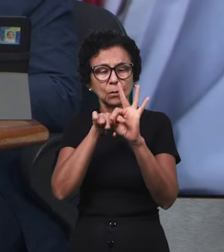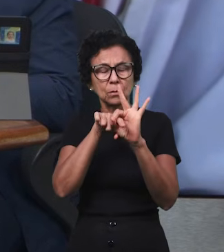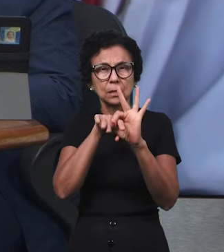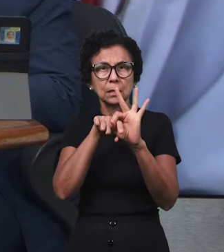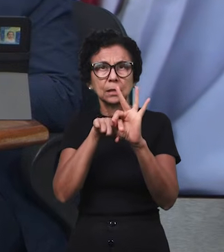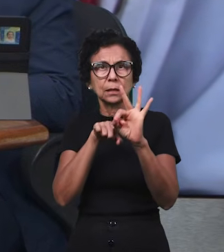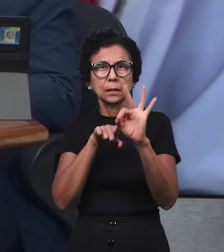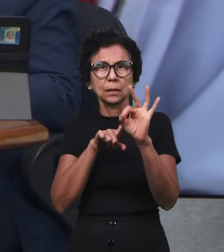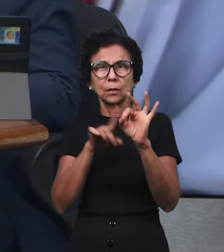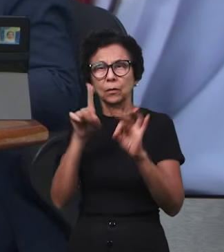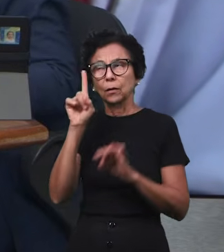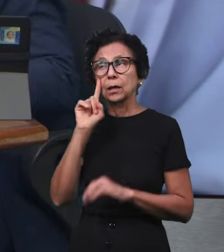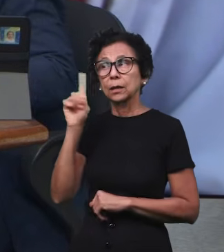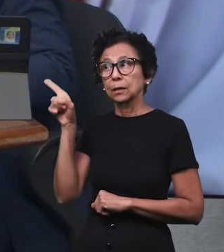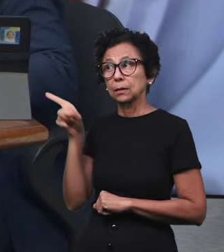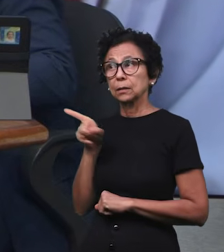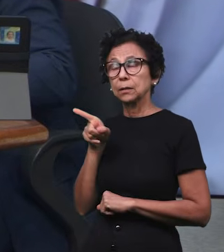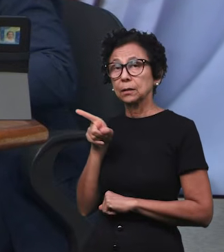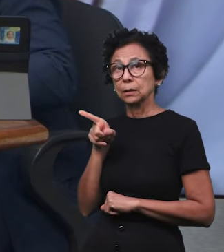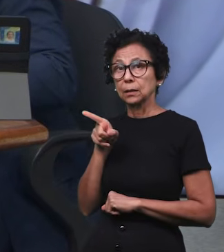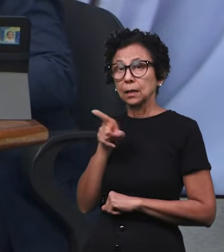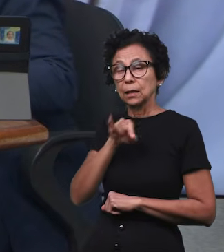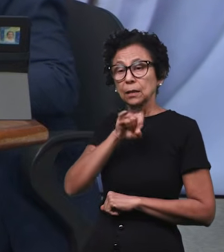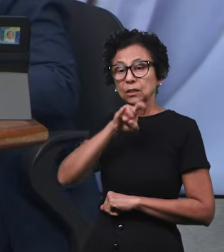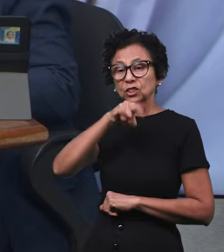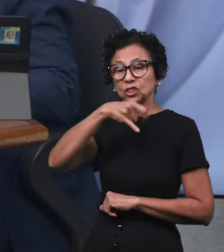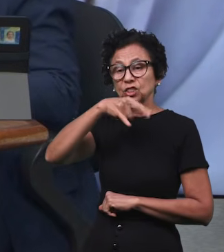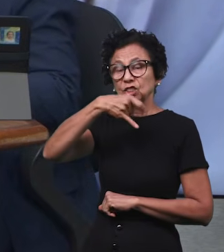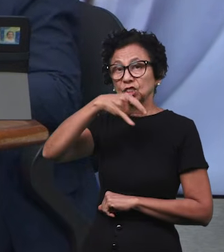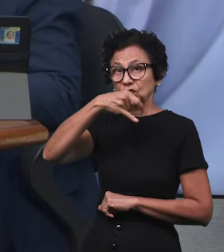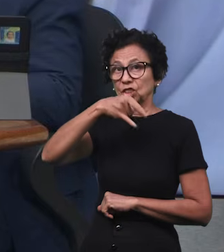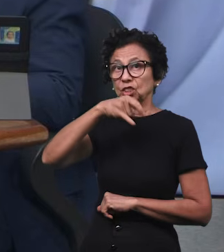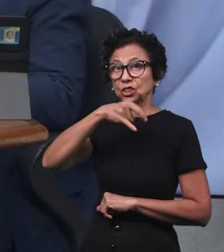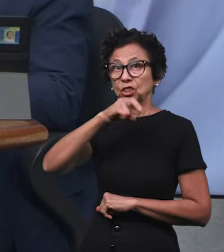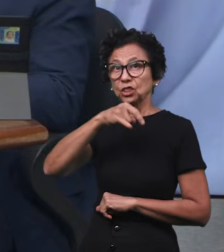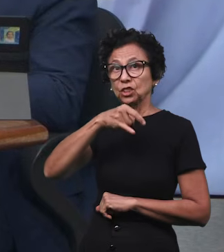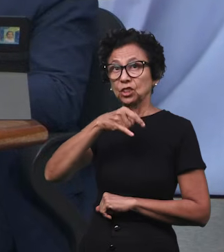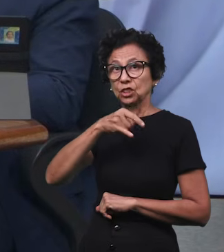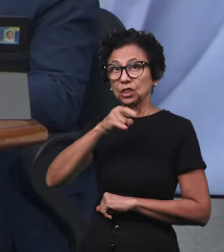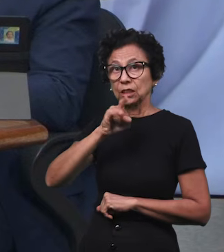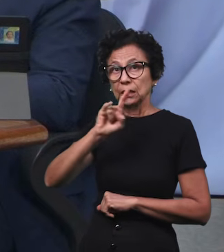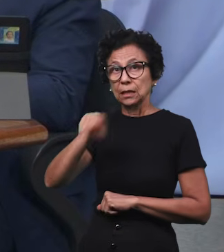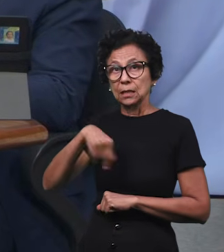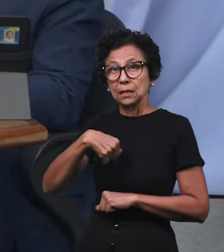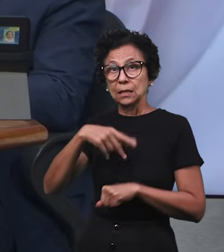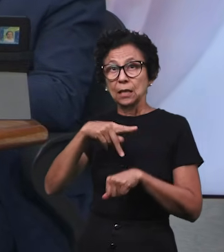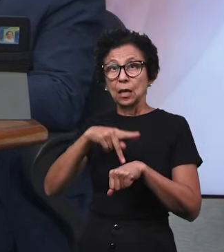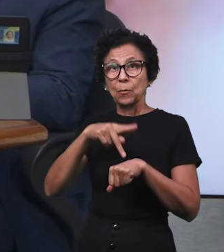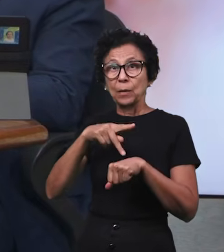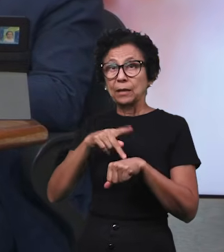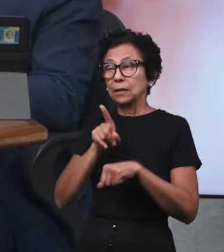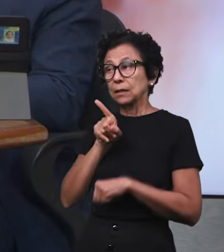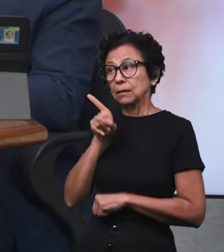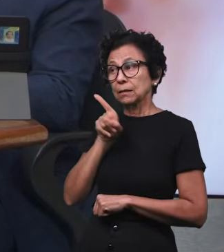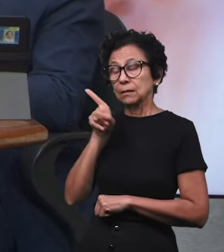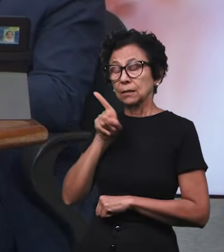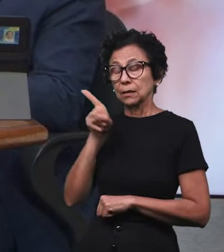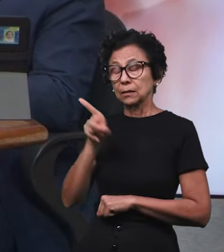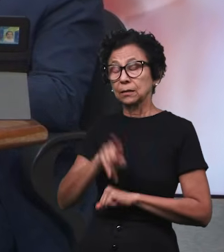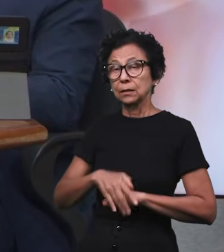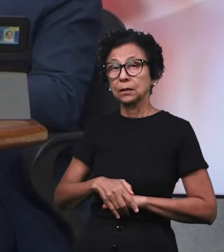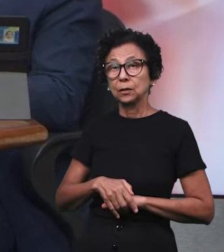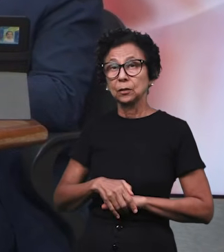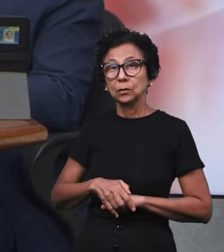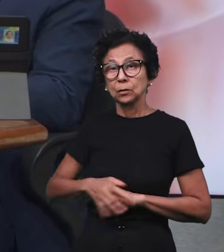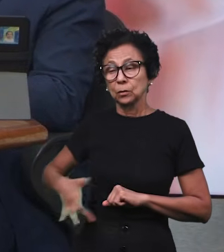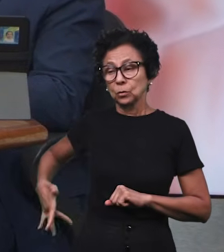urina, que é esse canalzinho aqui, né? Então, se o cálculo está aqui, o rim vai sofrer, porque ele não vai conseguir filtrar as